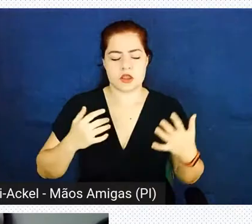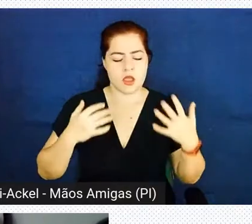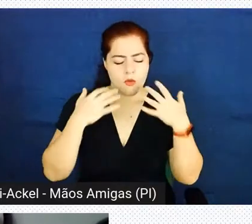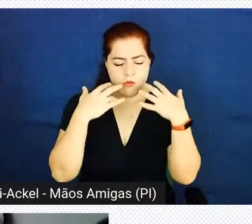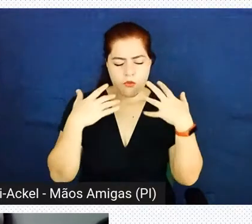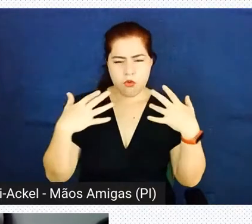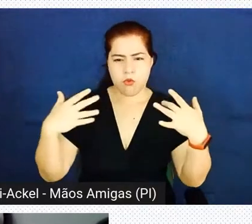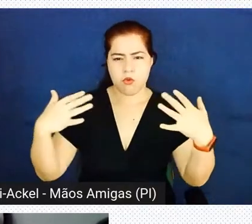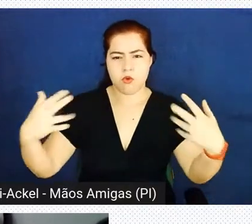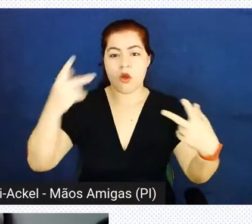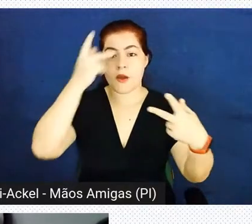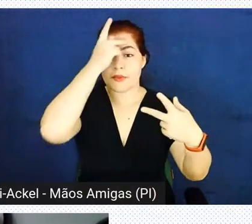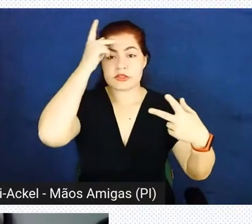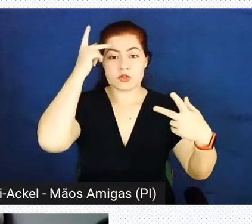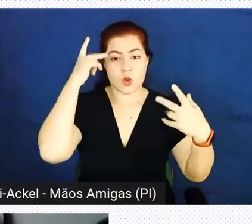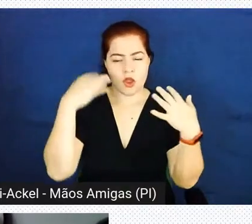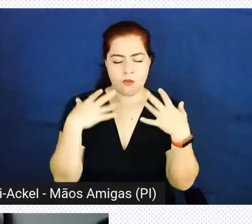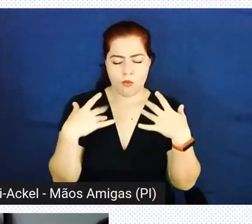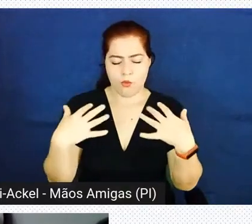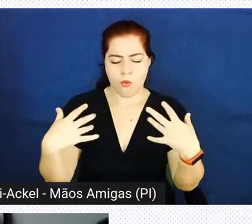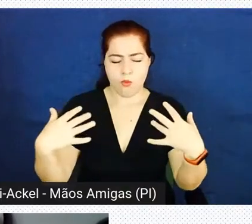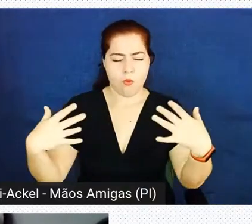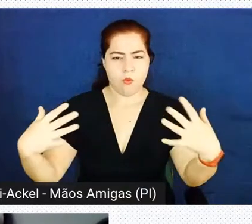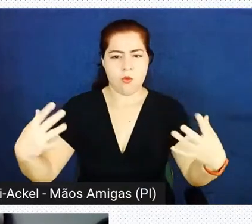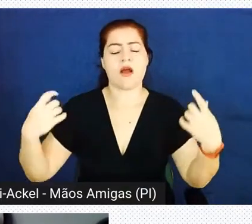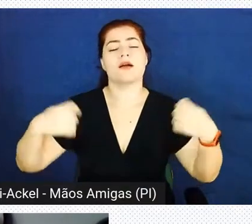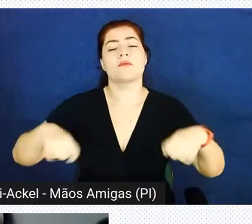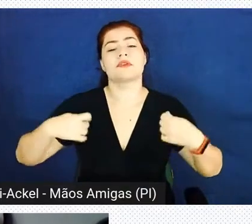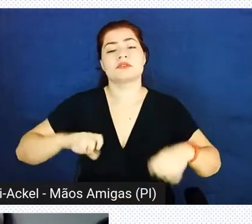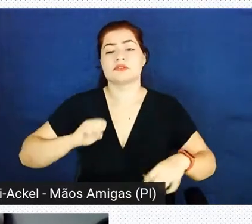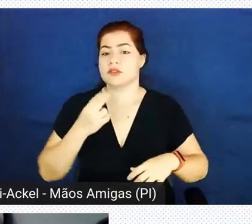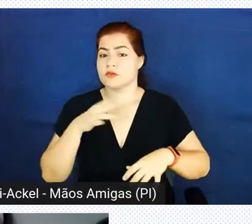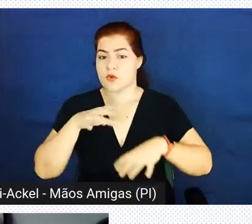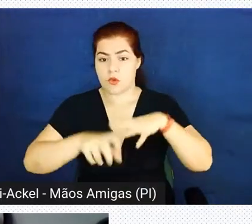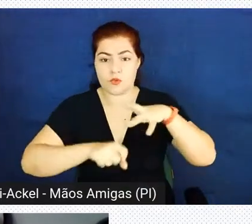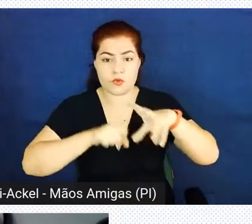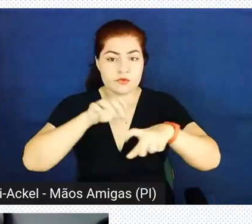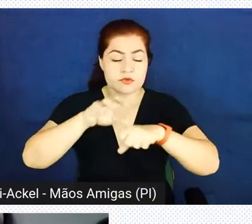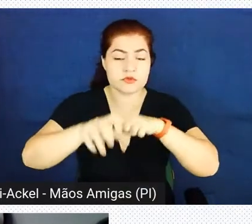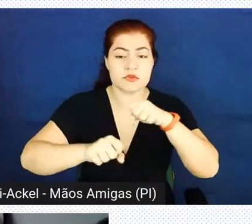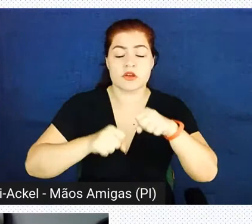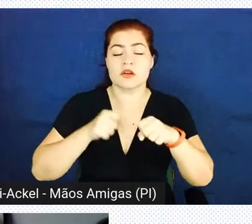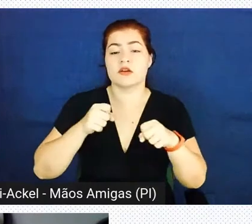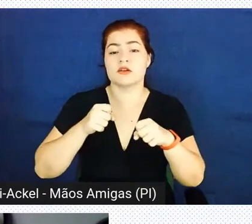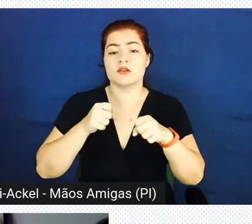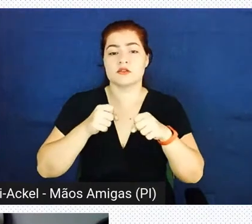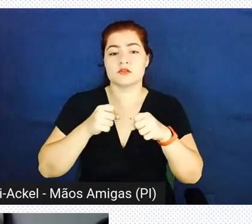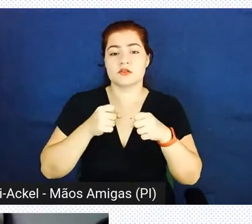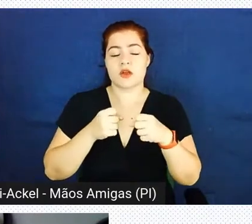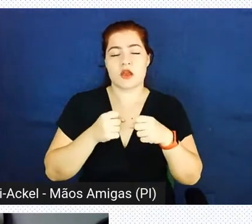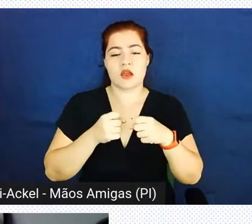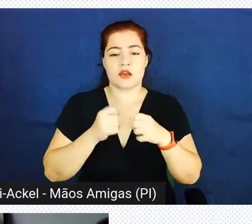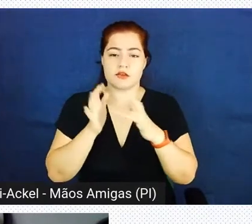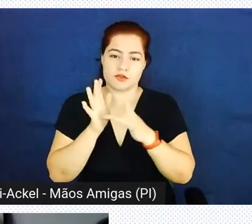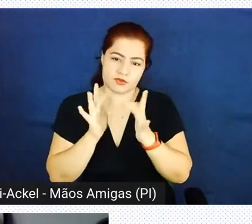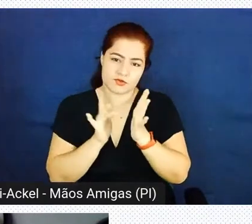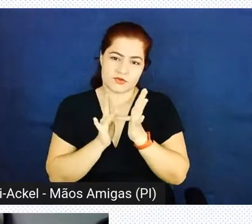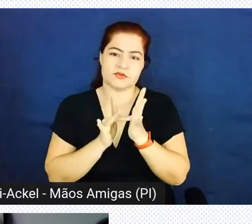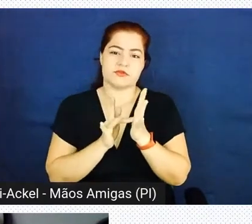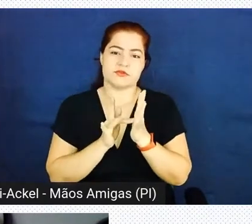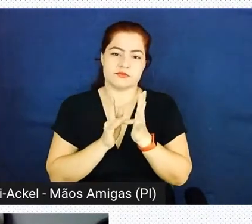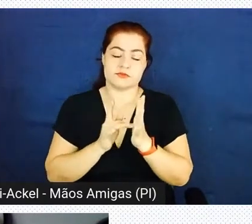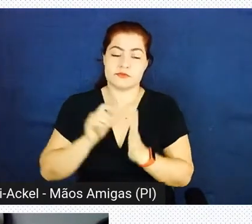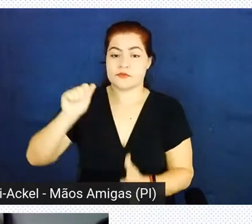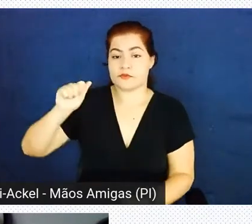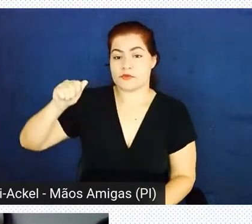de pessoas precisando ou buscando ali o meigo rabi. Amélia